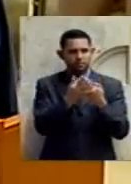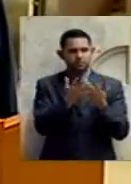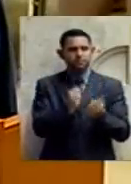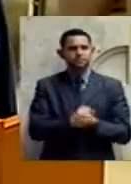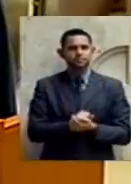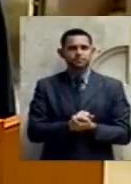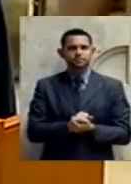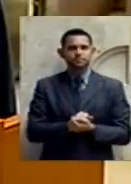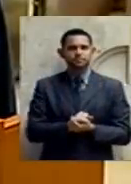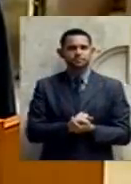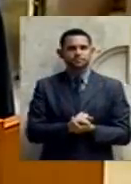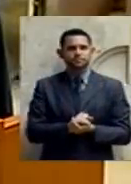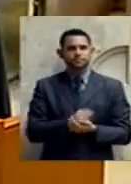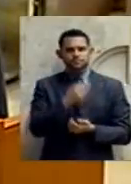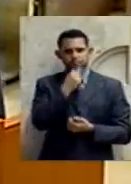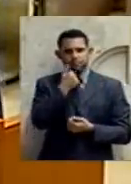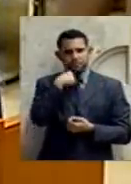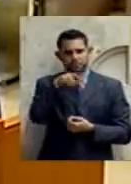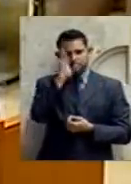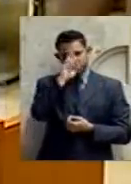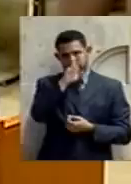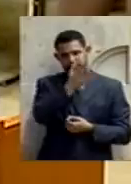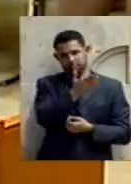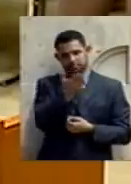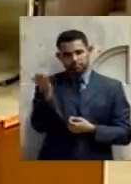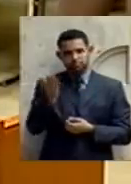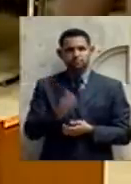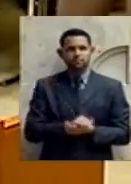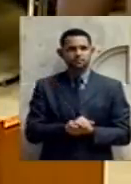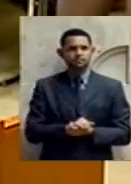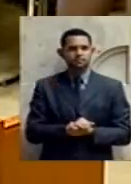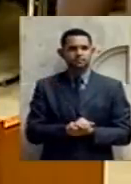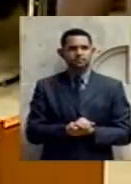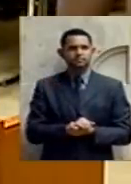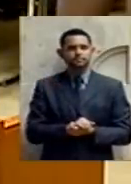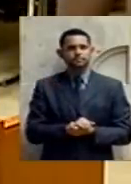empossados, senhoras e senhores.